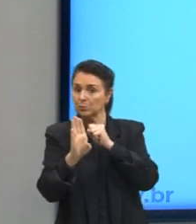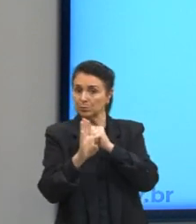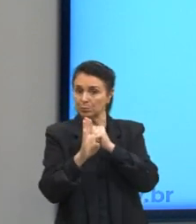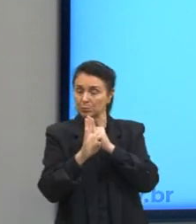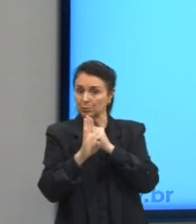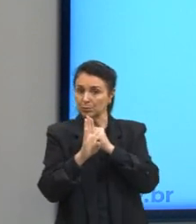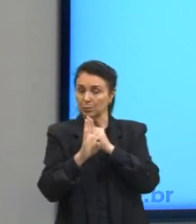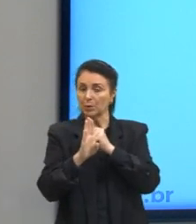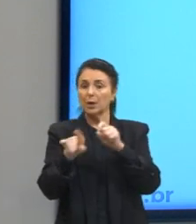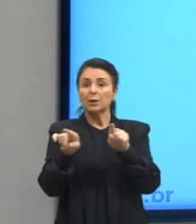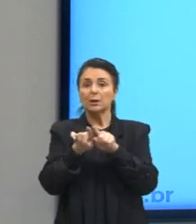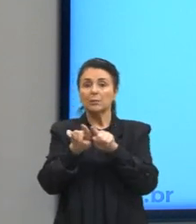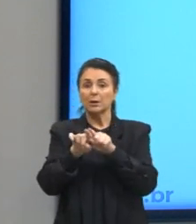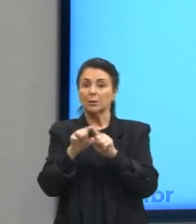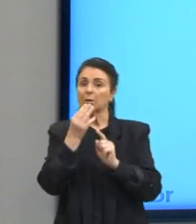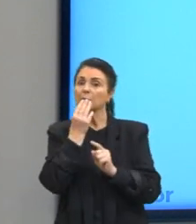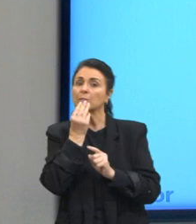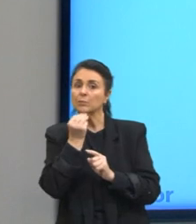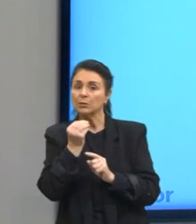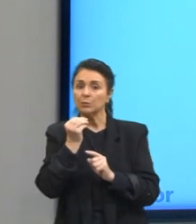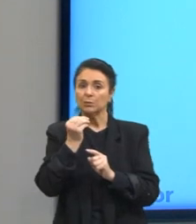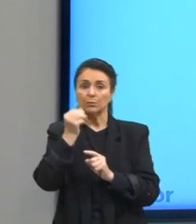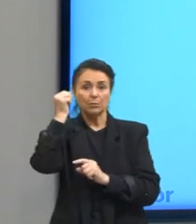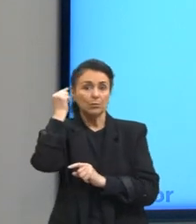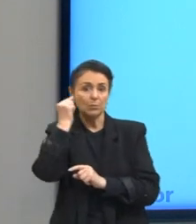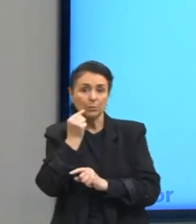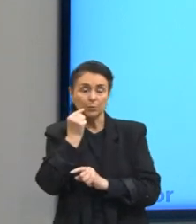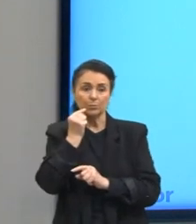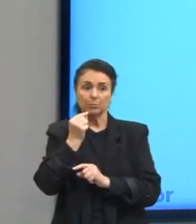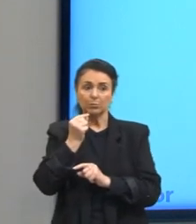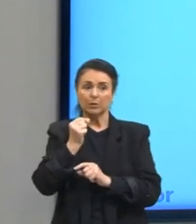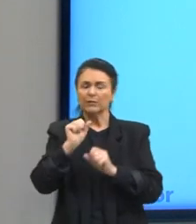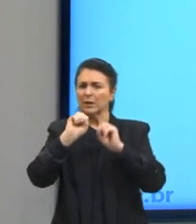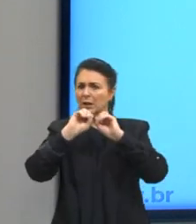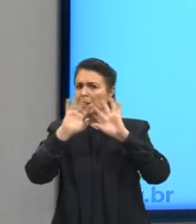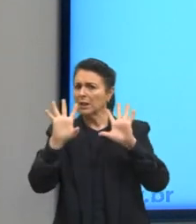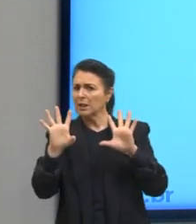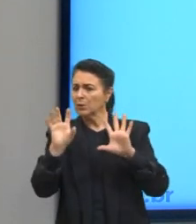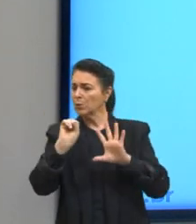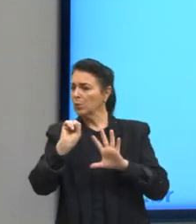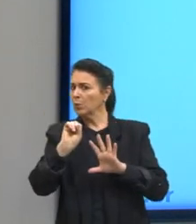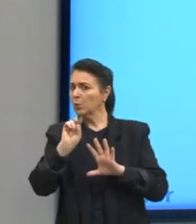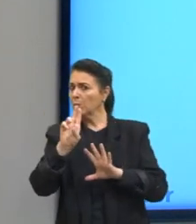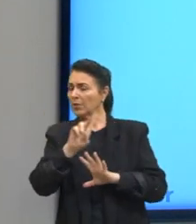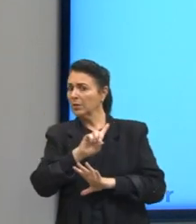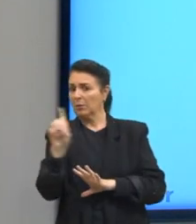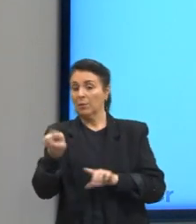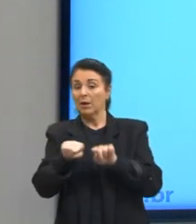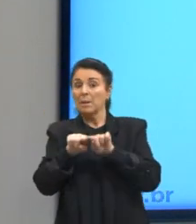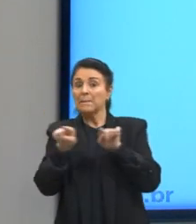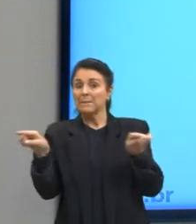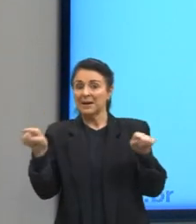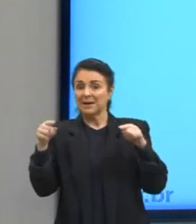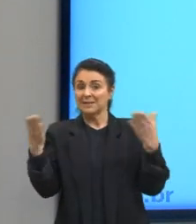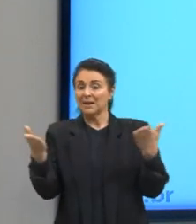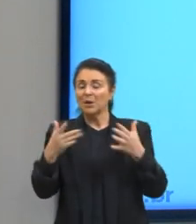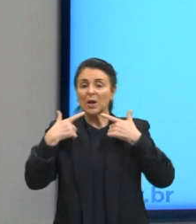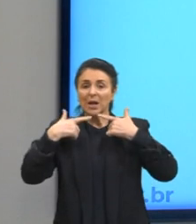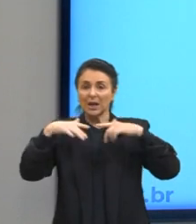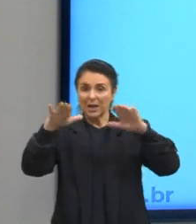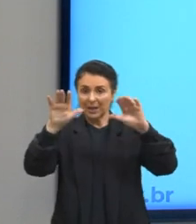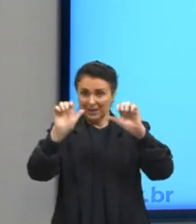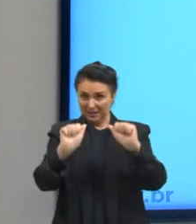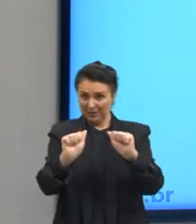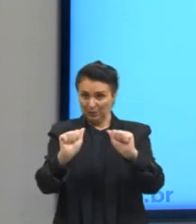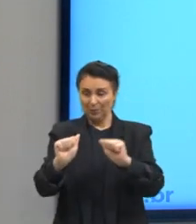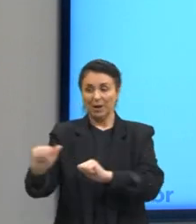masculino definido ou Indefinido perfeito mas na língua espanhola nós temos